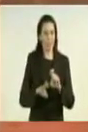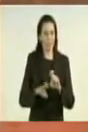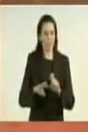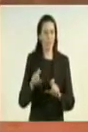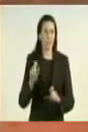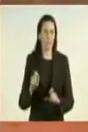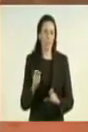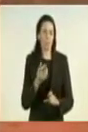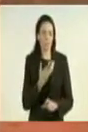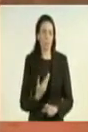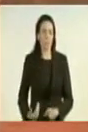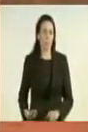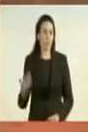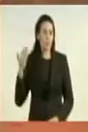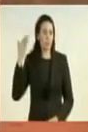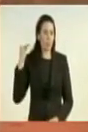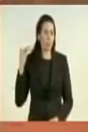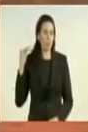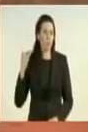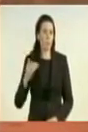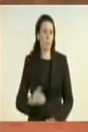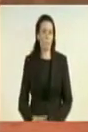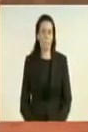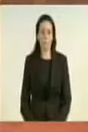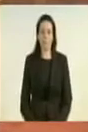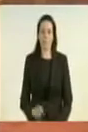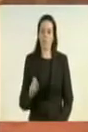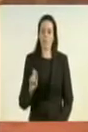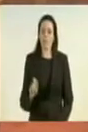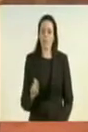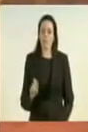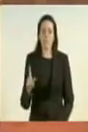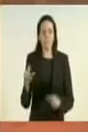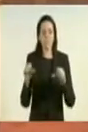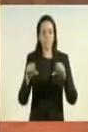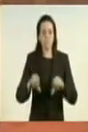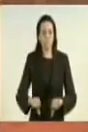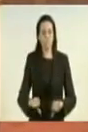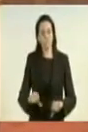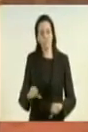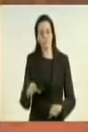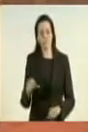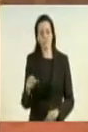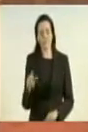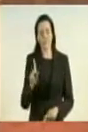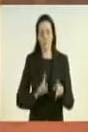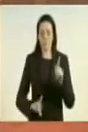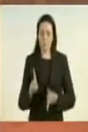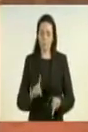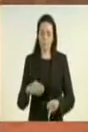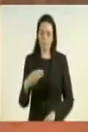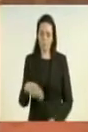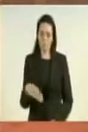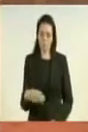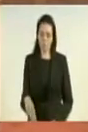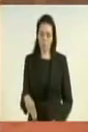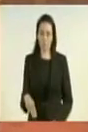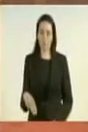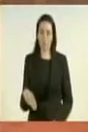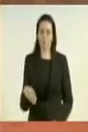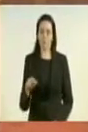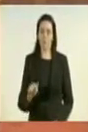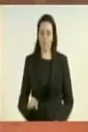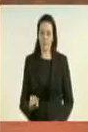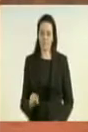não atinjam os pacientes maranhenses em busca de atendimento no sistema de saúde estadual, estão a continuidade do